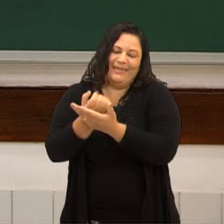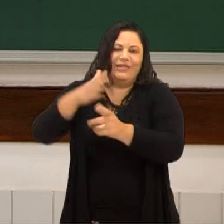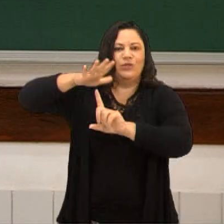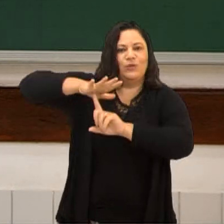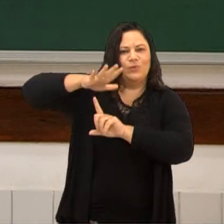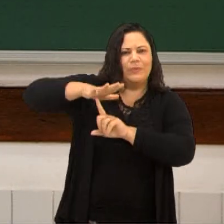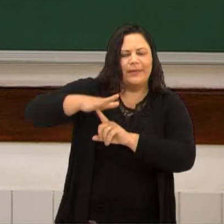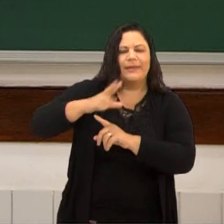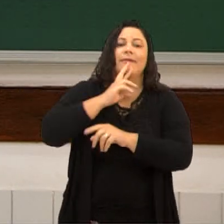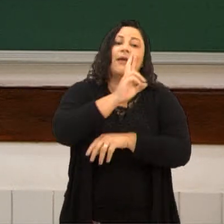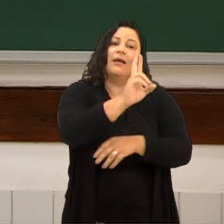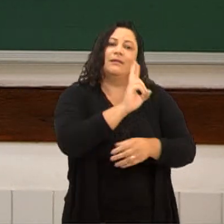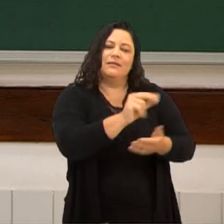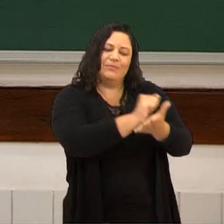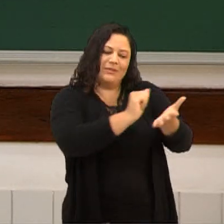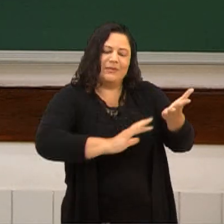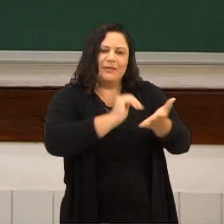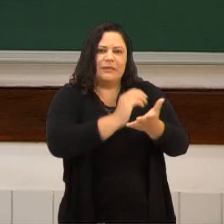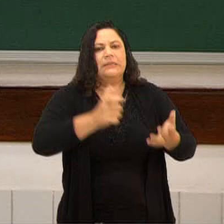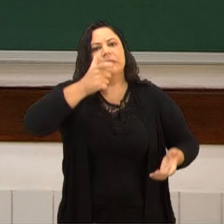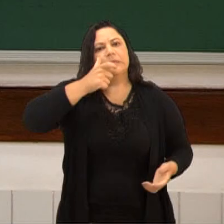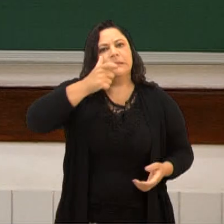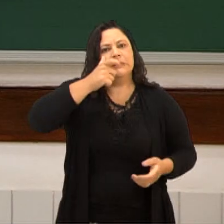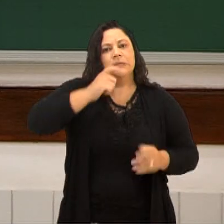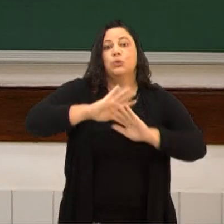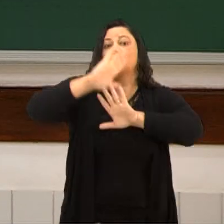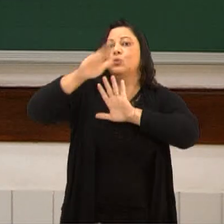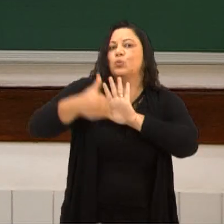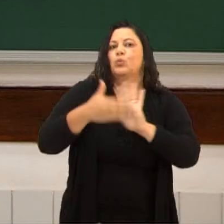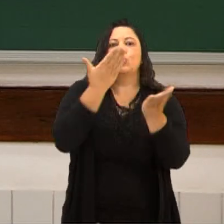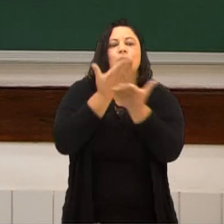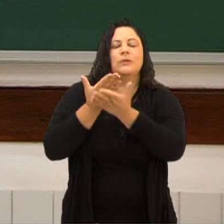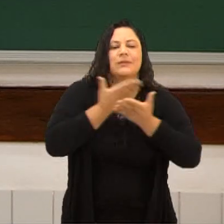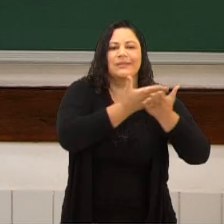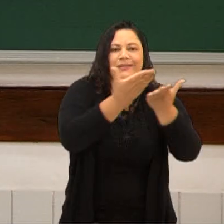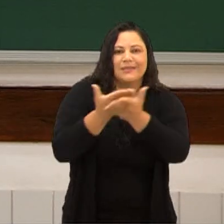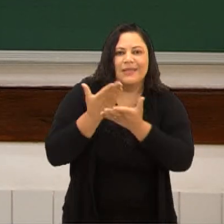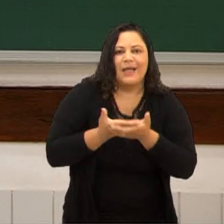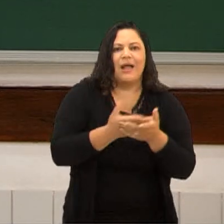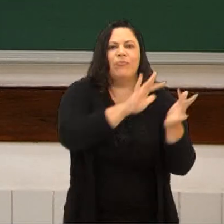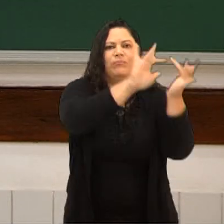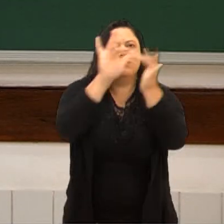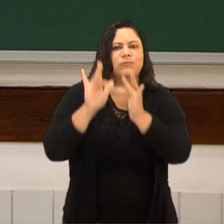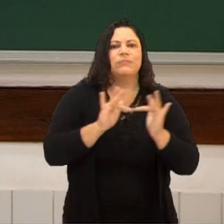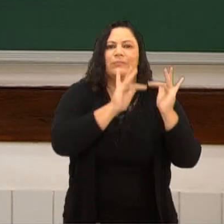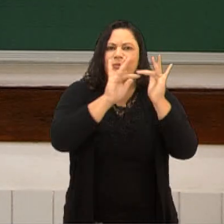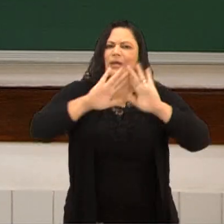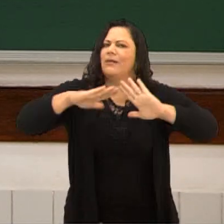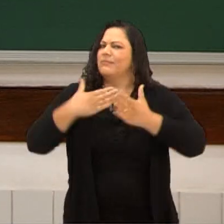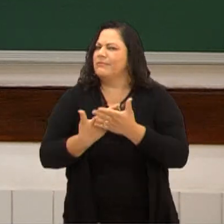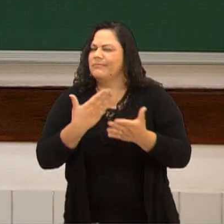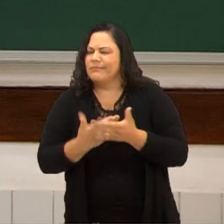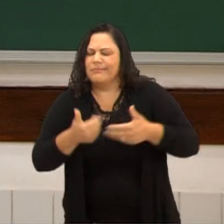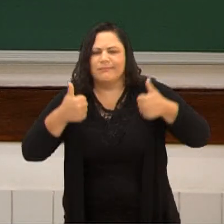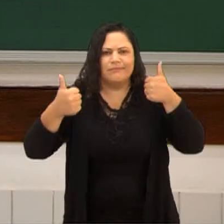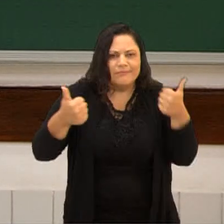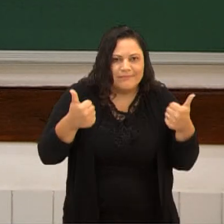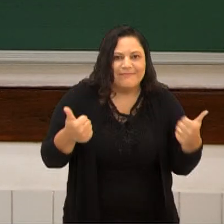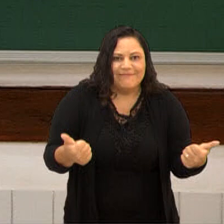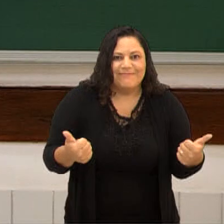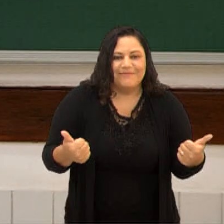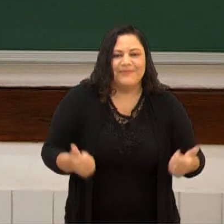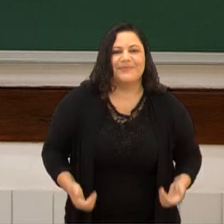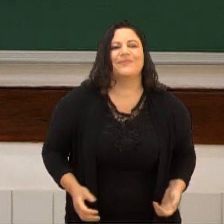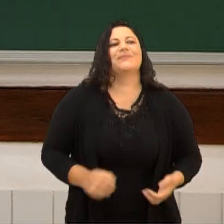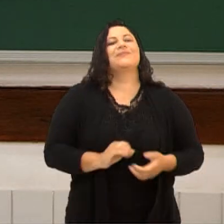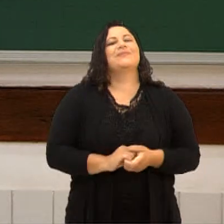resolvendo as atividades, estão assistindo todas as aulas, né? Estão entrando em contato com a escola. Que maravilha! Muito bom, não